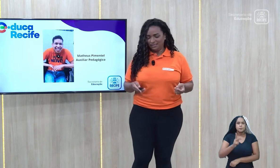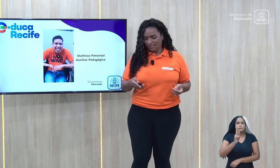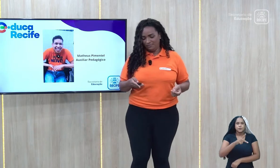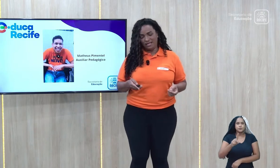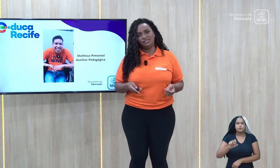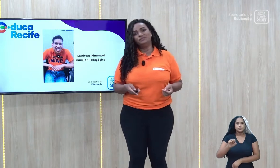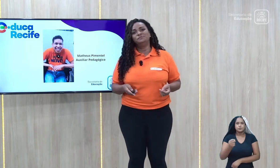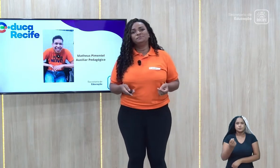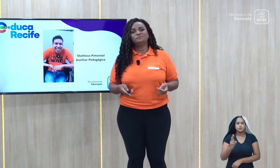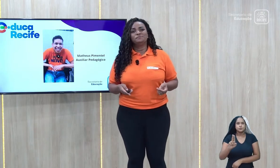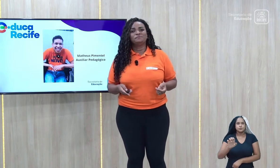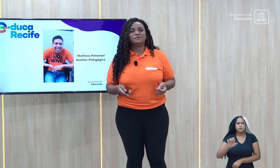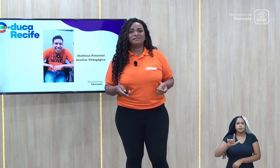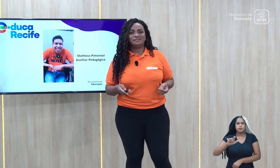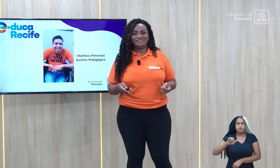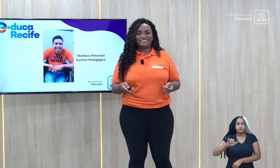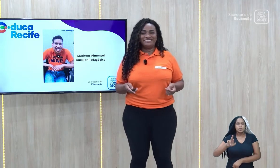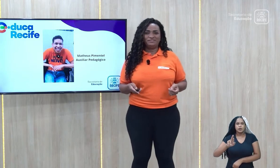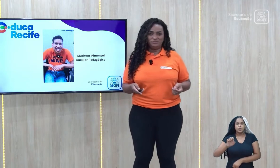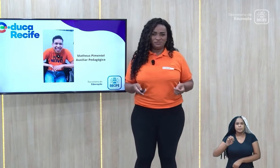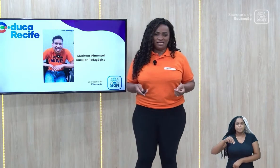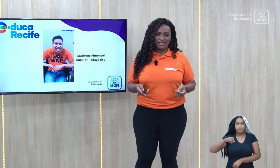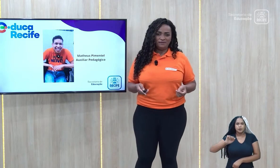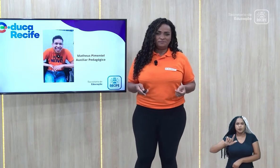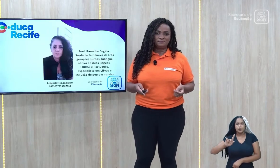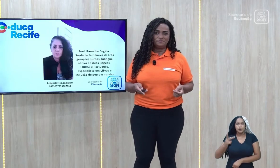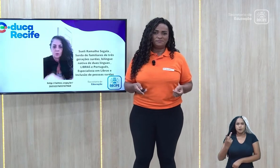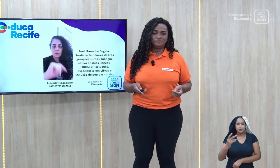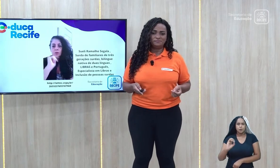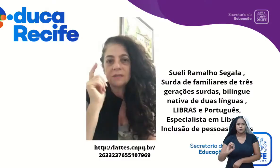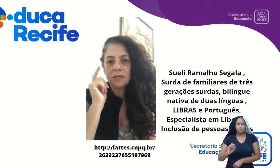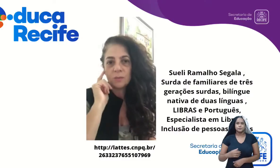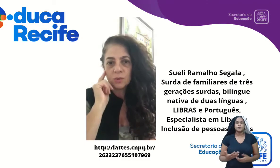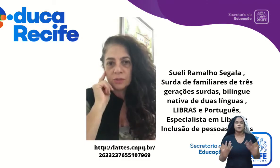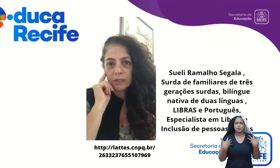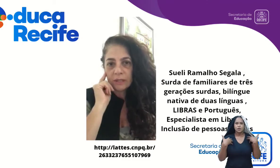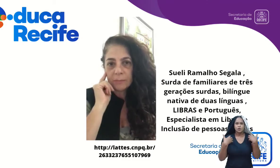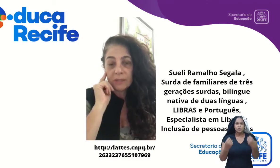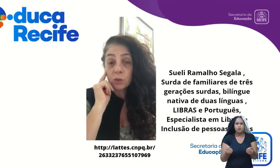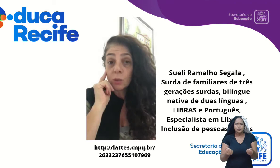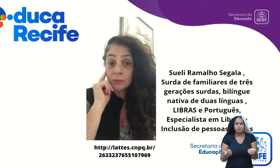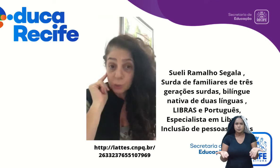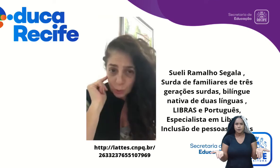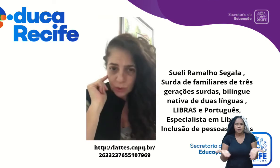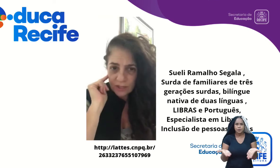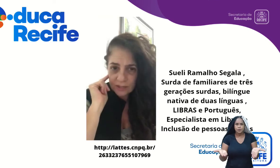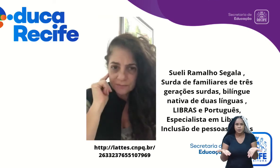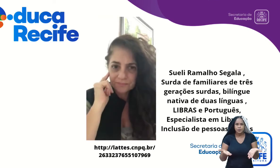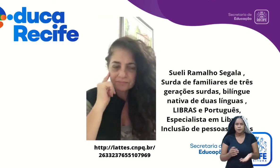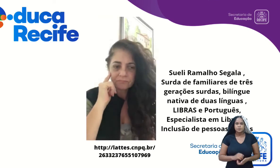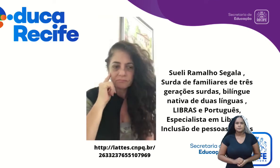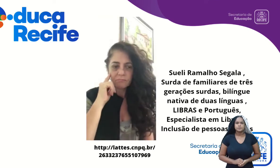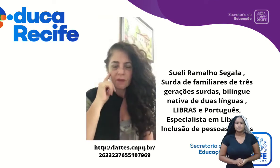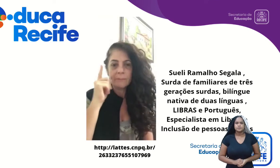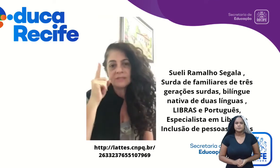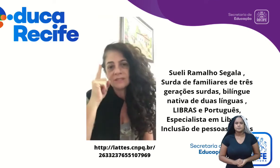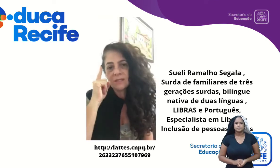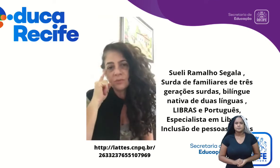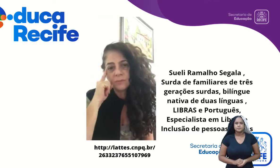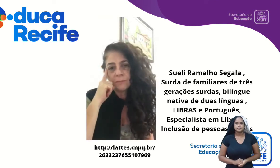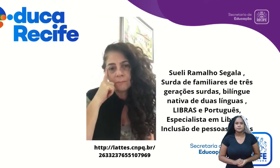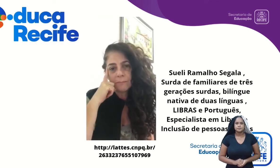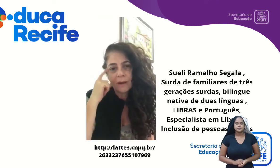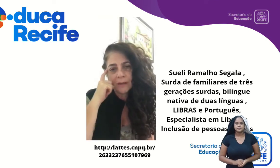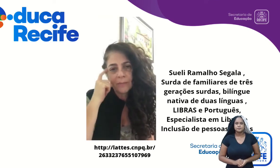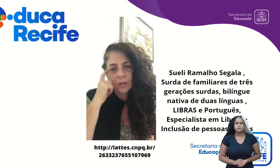Sueli Ramalho. Vamos lá? Estamos em pessoa surda,